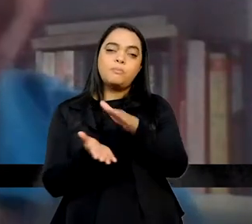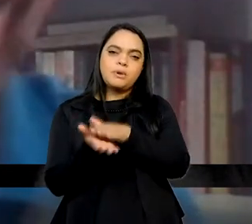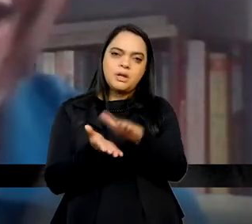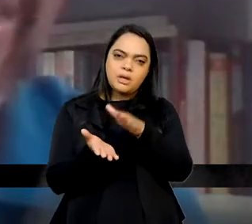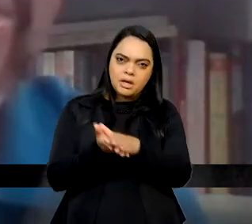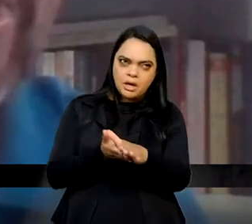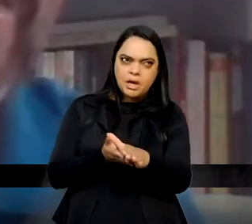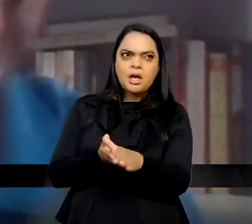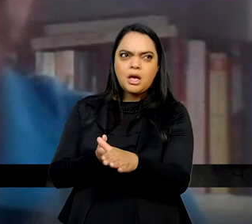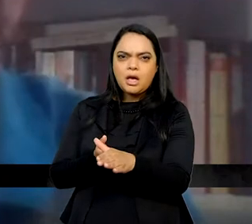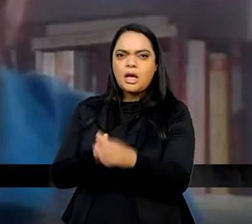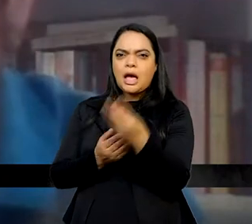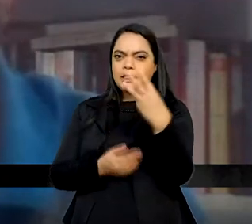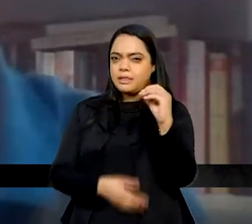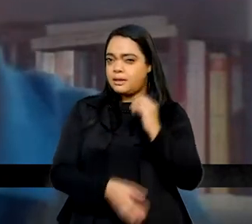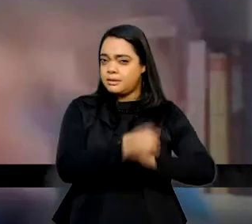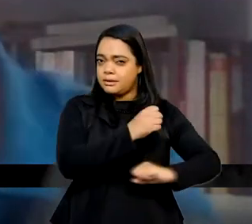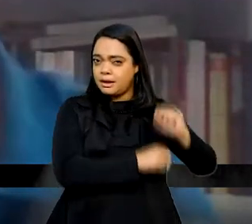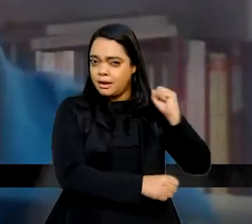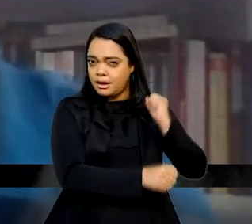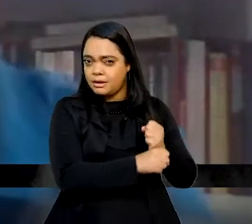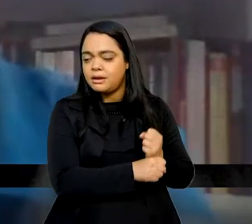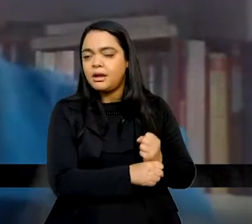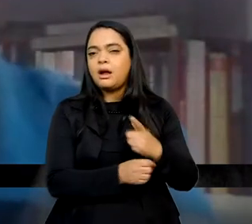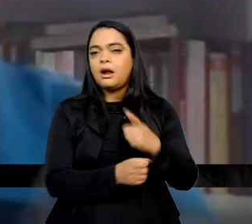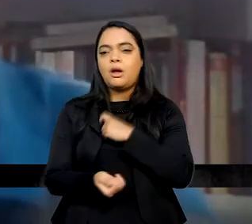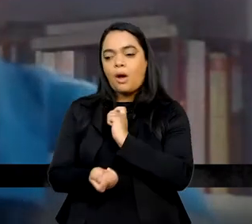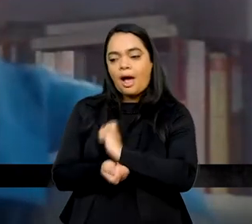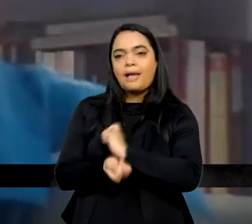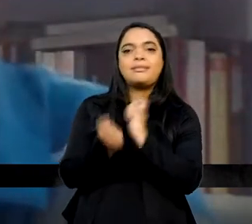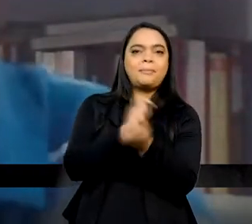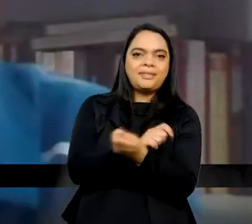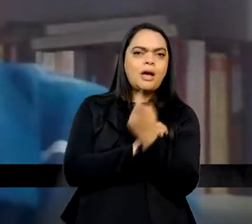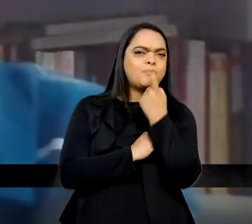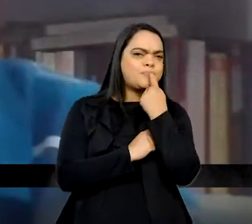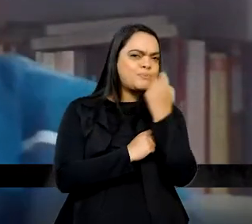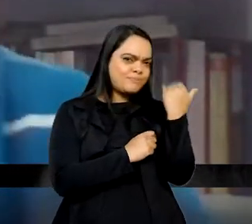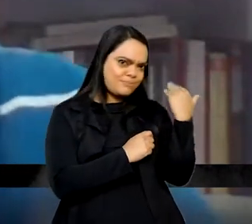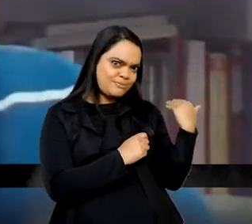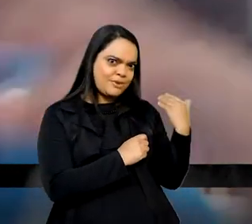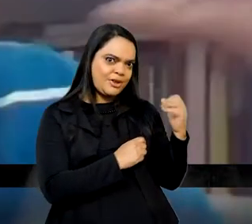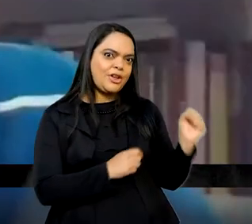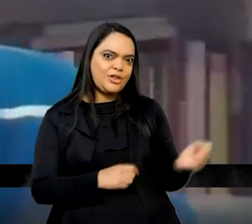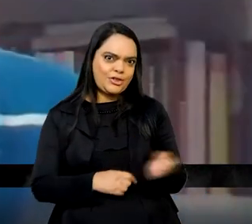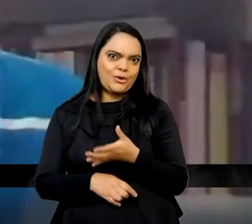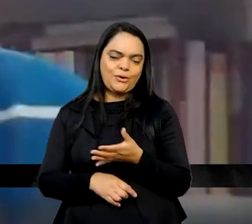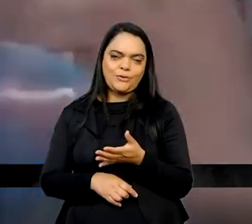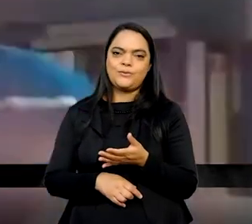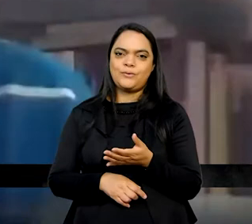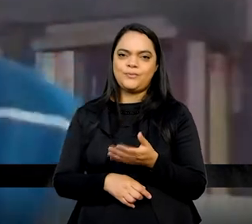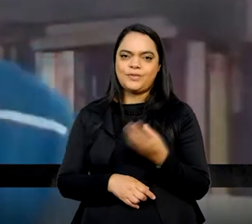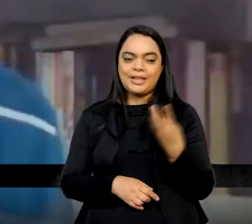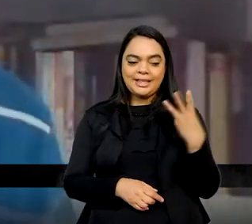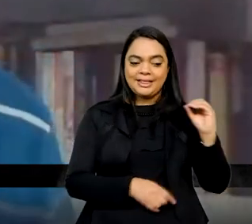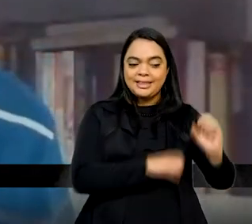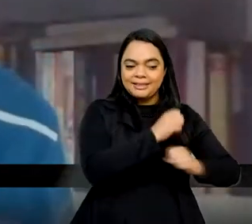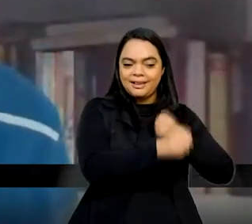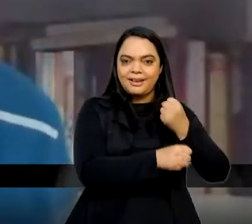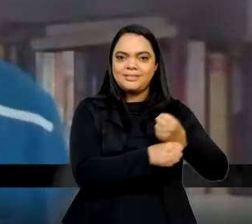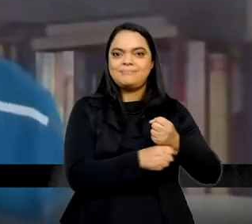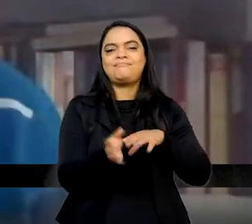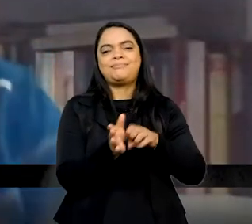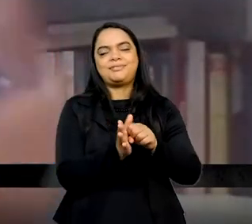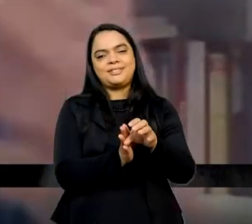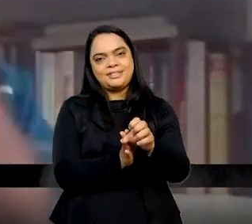há 30 anos e fiz uma adaptação a ele agora, com outro nome, mas depois de 30 anos de